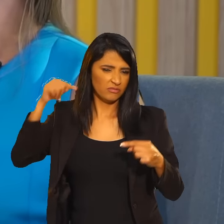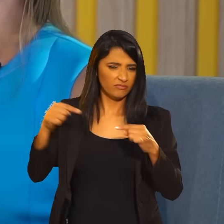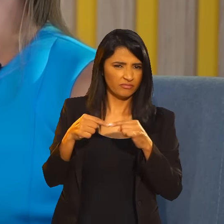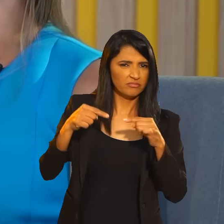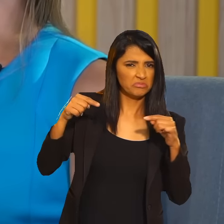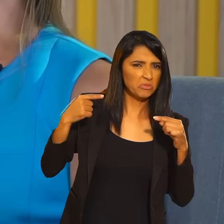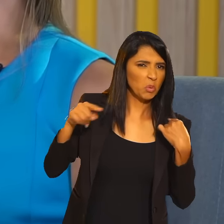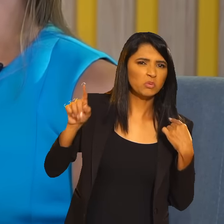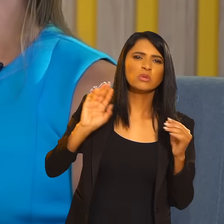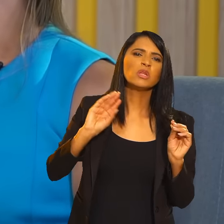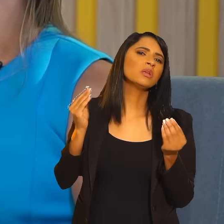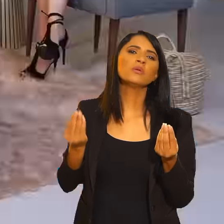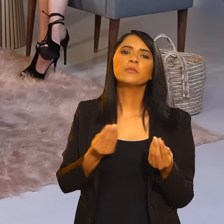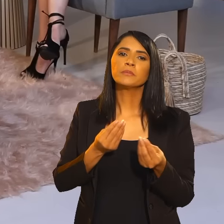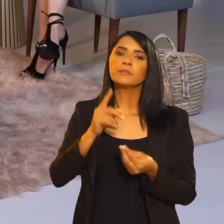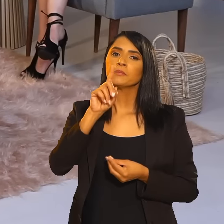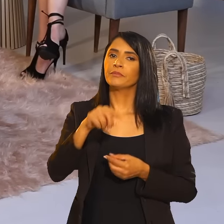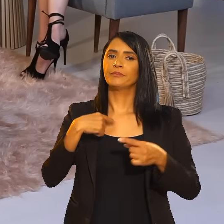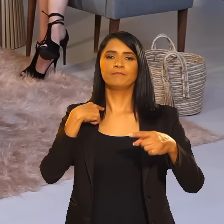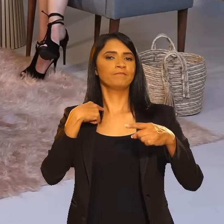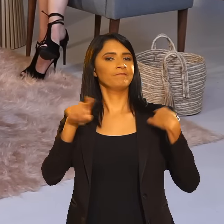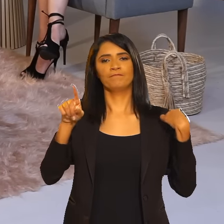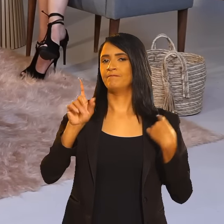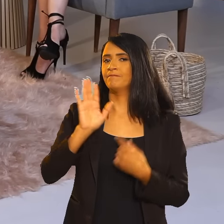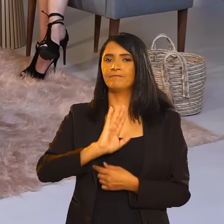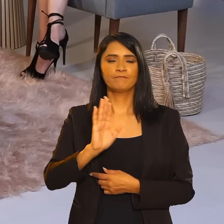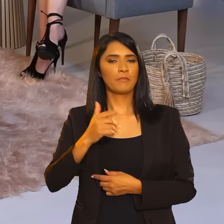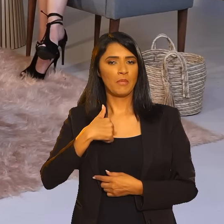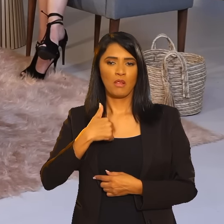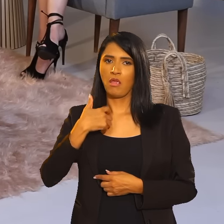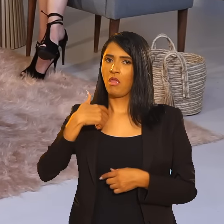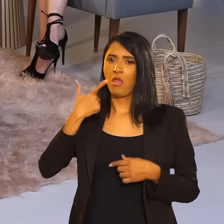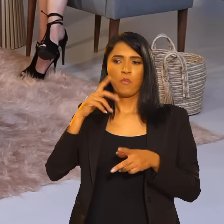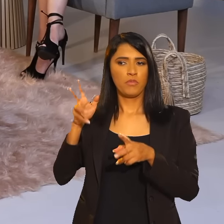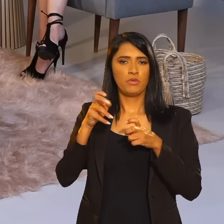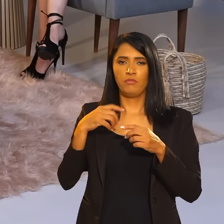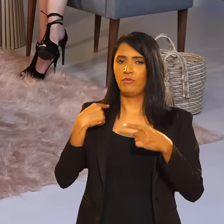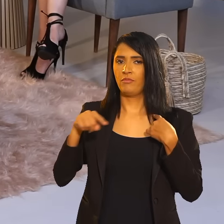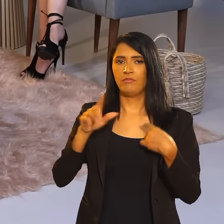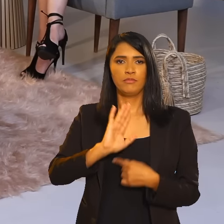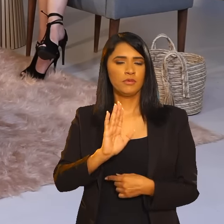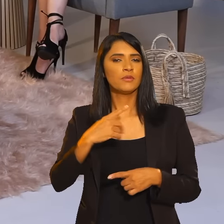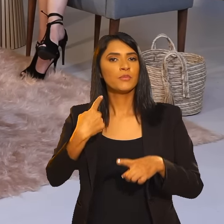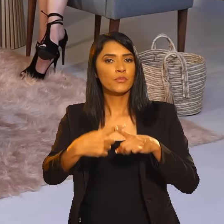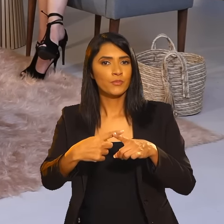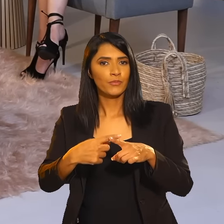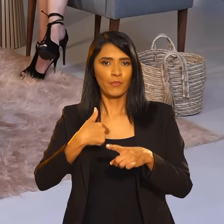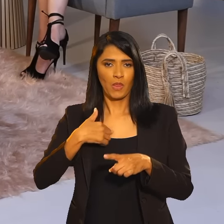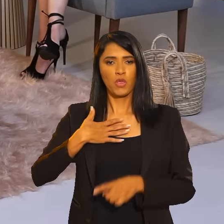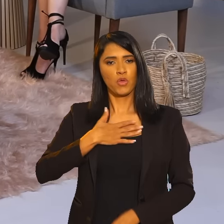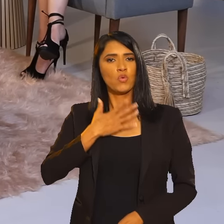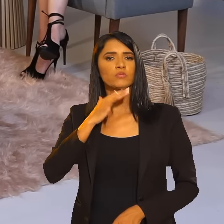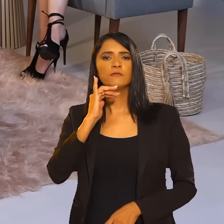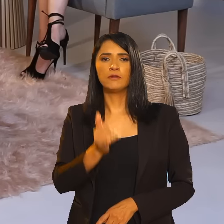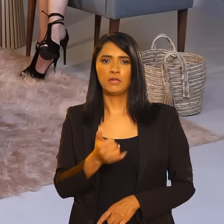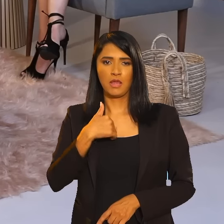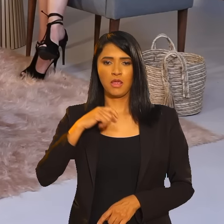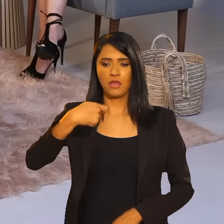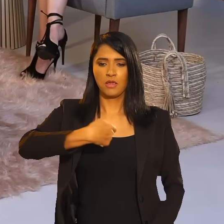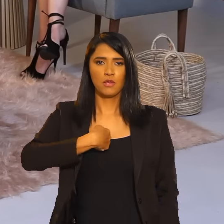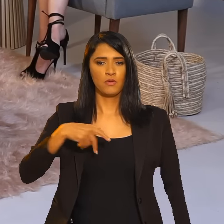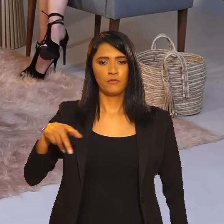raciocínio faz sentido, Cris? Jéssica, nenhum sentido. Para mim, eu gosto de dizer,